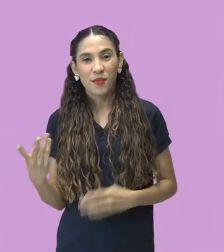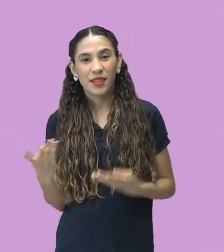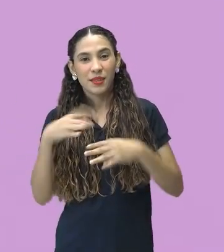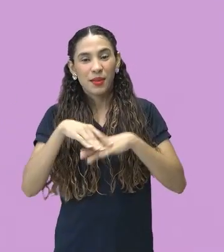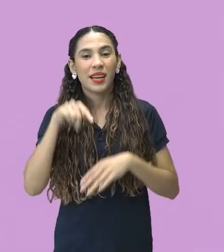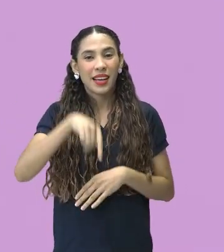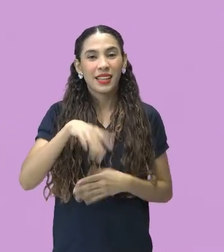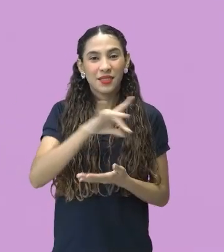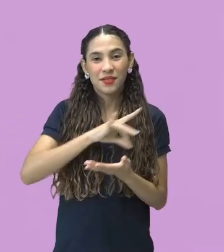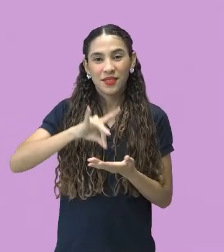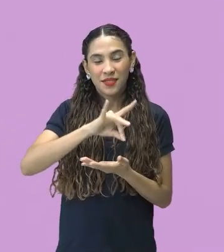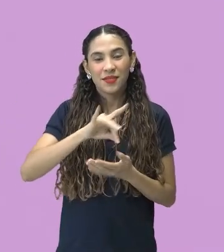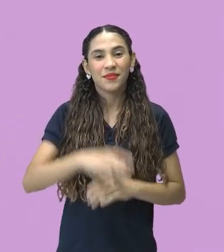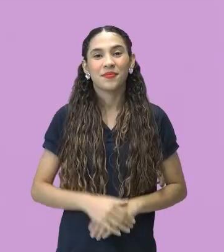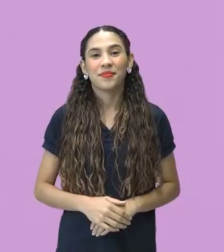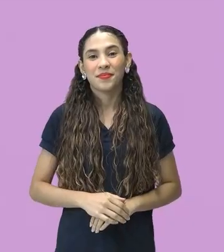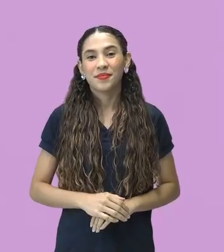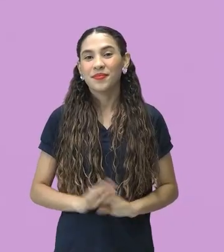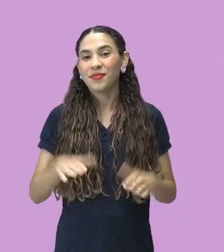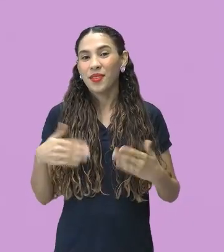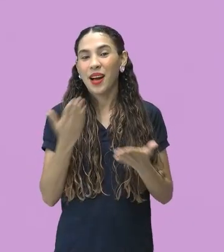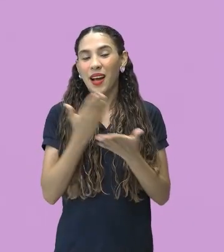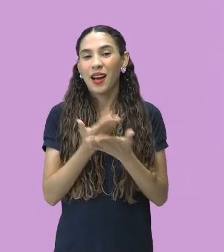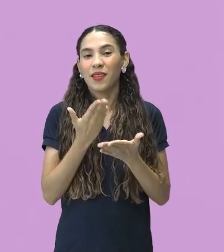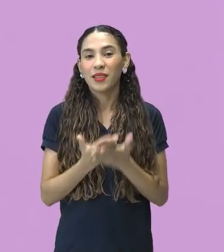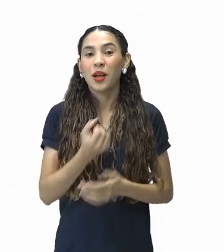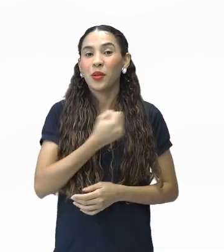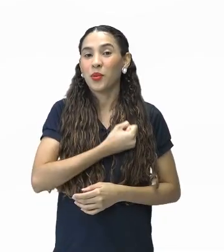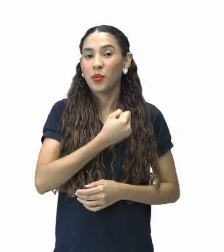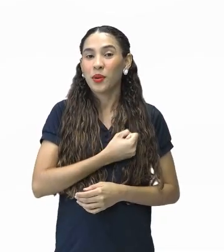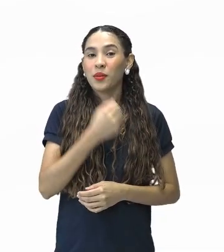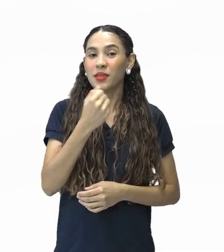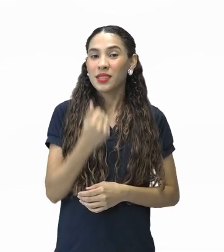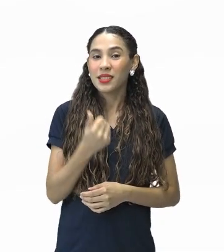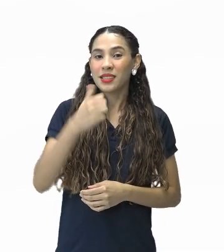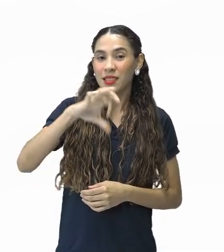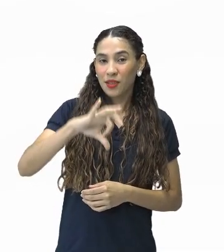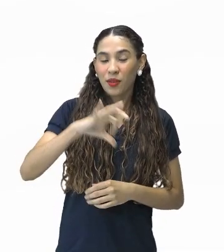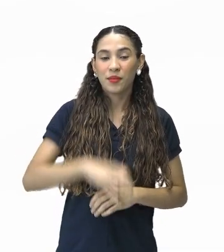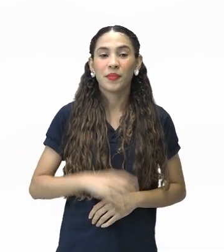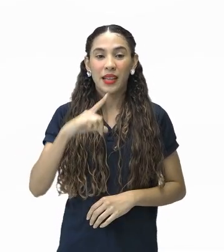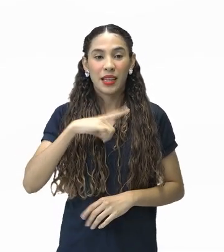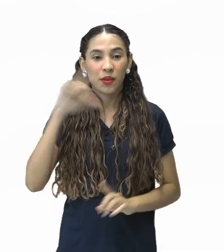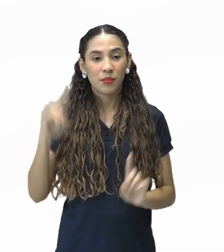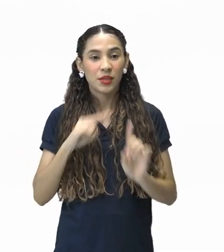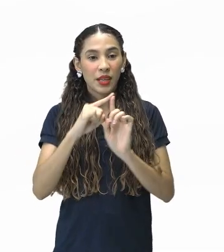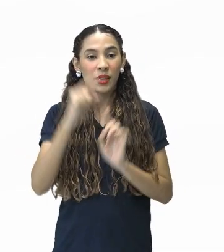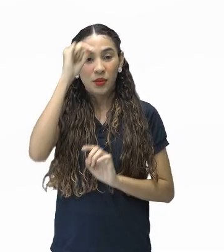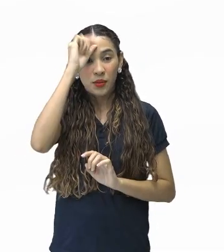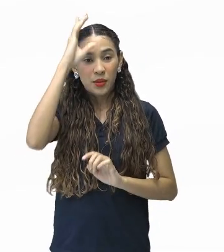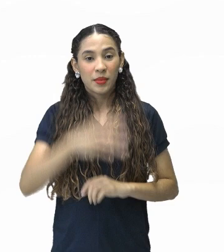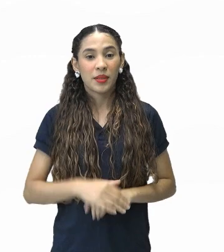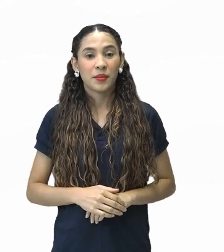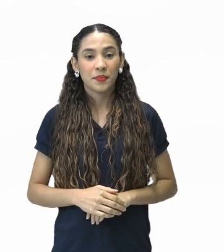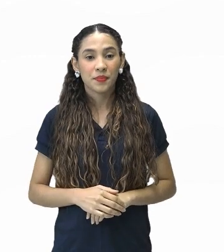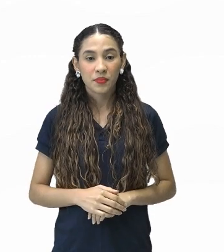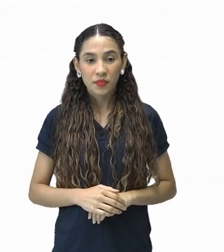matemática aqui do Centro de Mídias, e esta será a nossa aula de número 19, que tem como objeto de